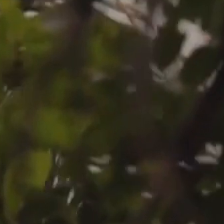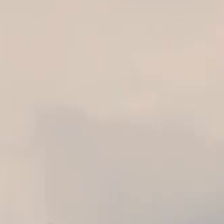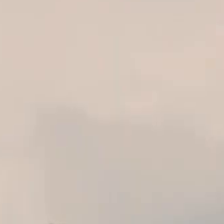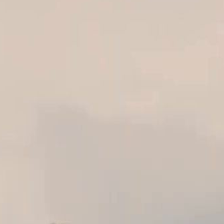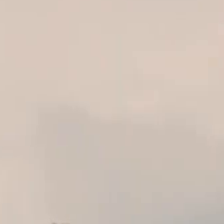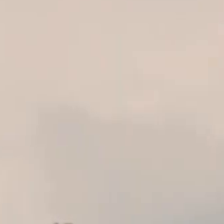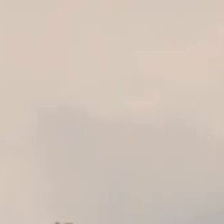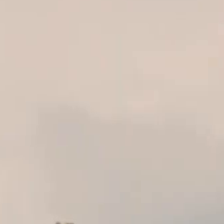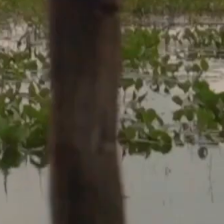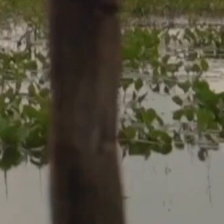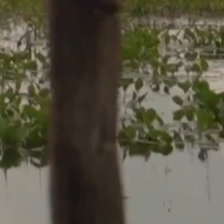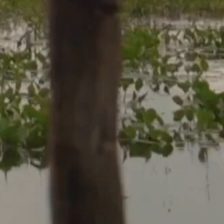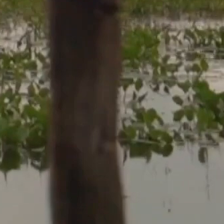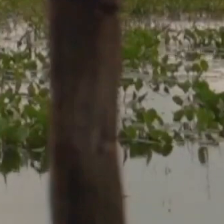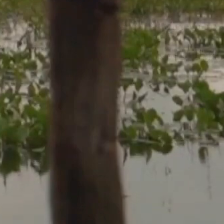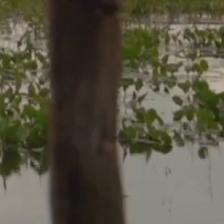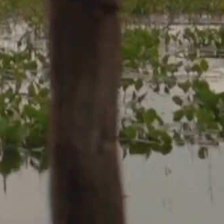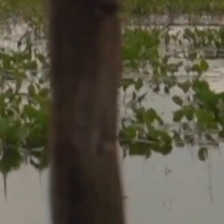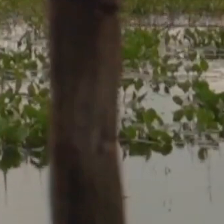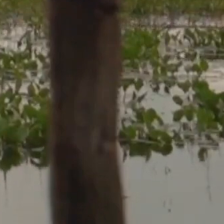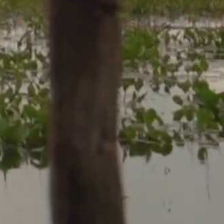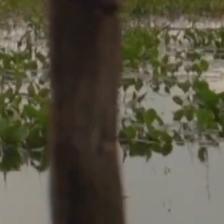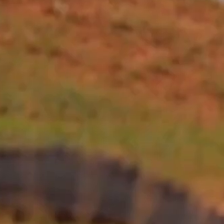amada, Brasil.